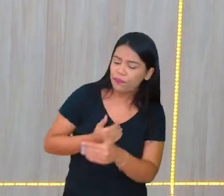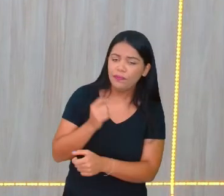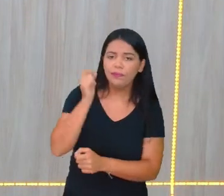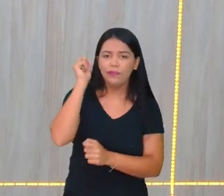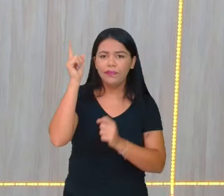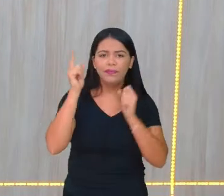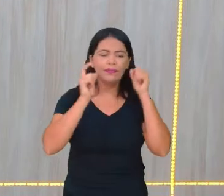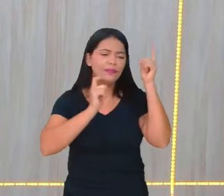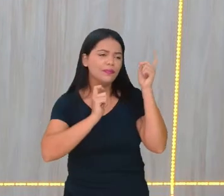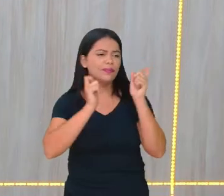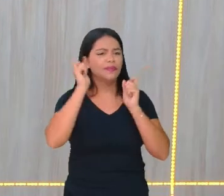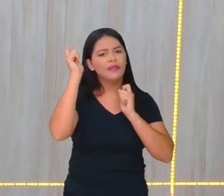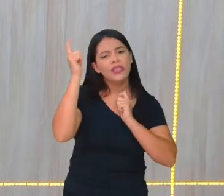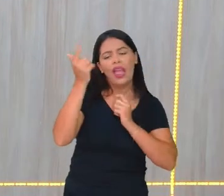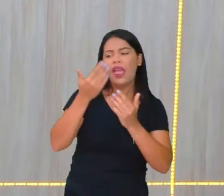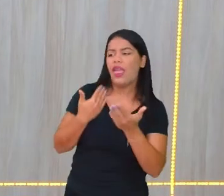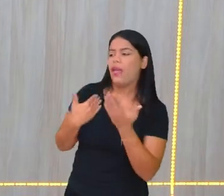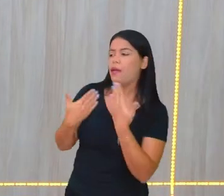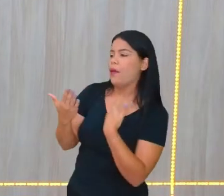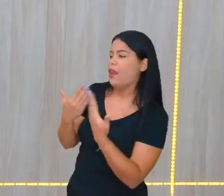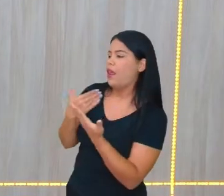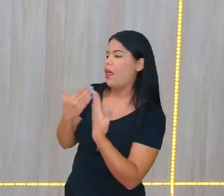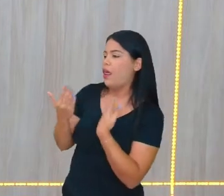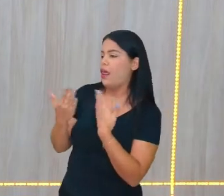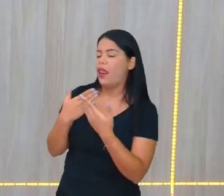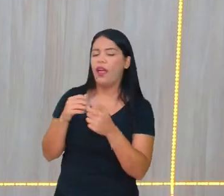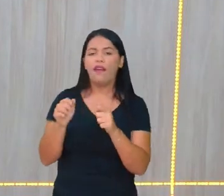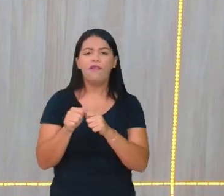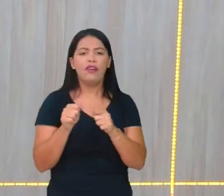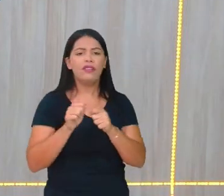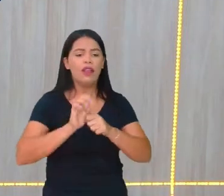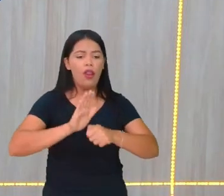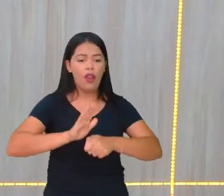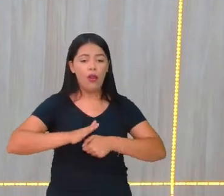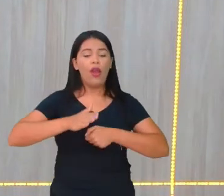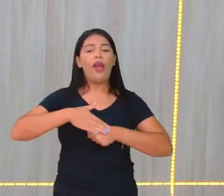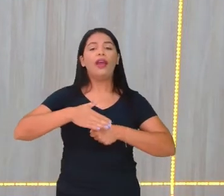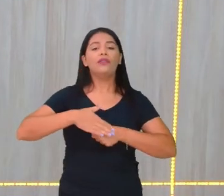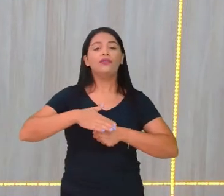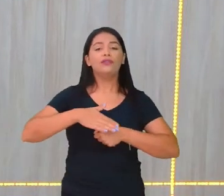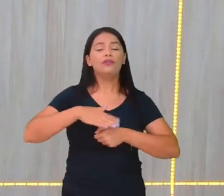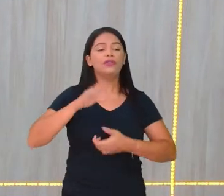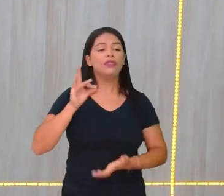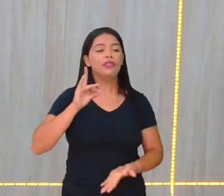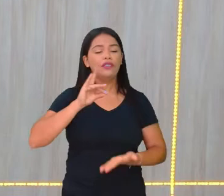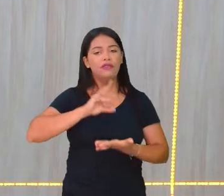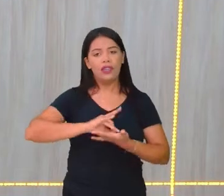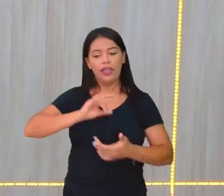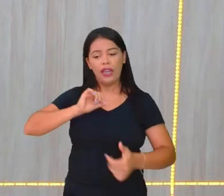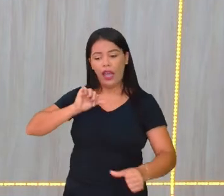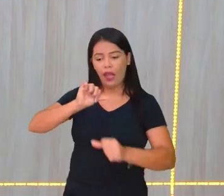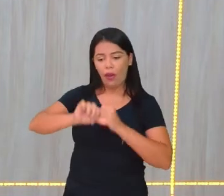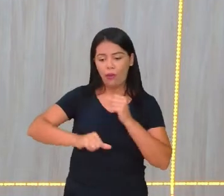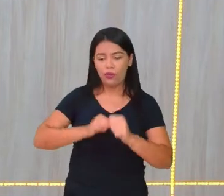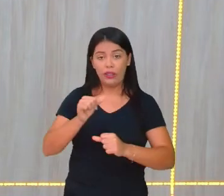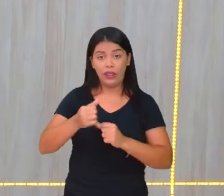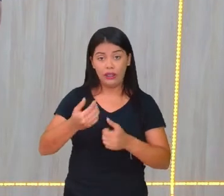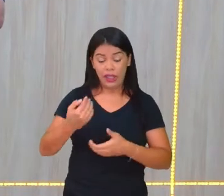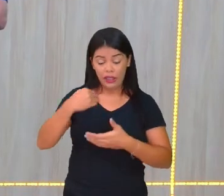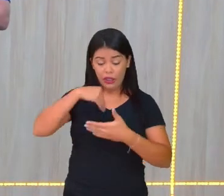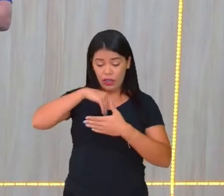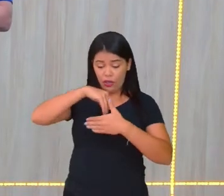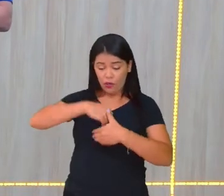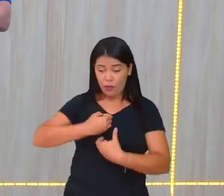não é? Discurso, construindo atitudes, não é? A transformação é de dentro para